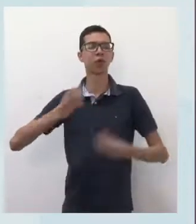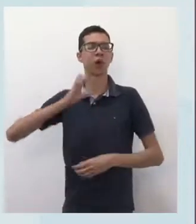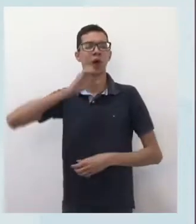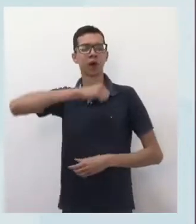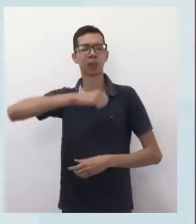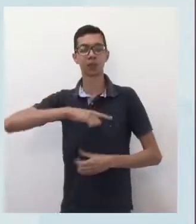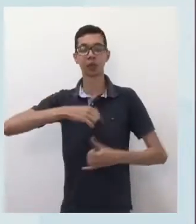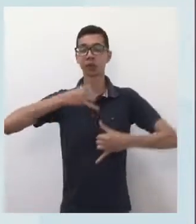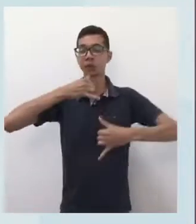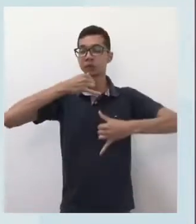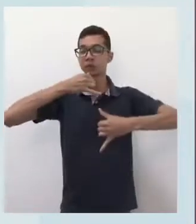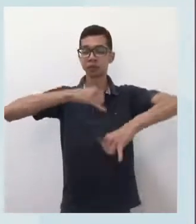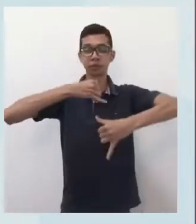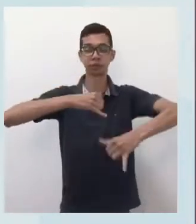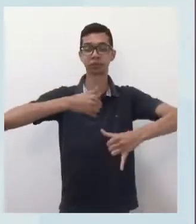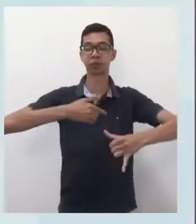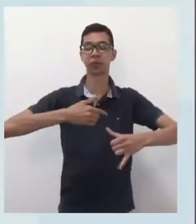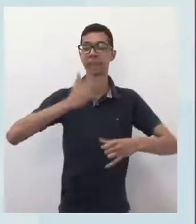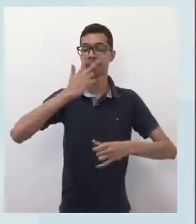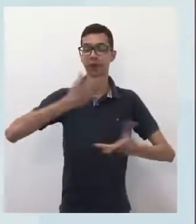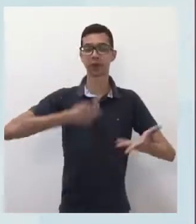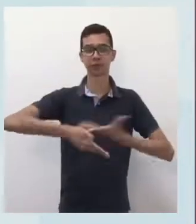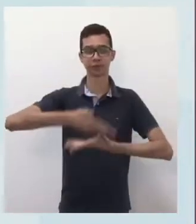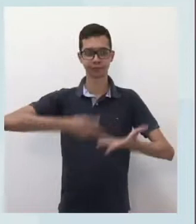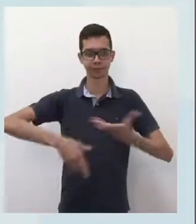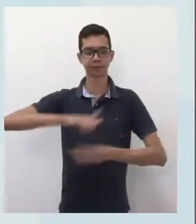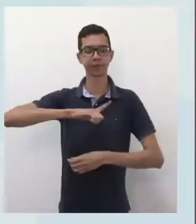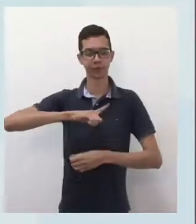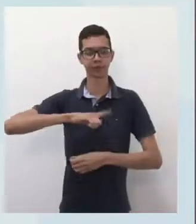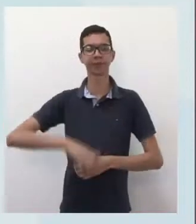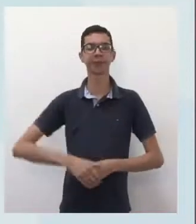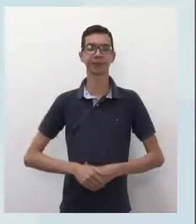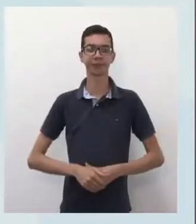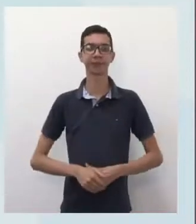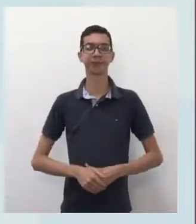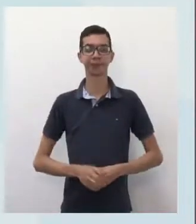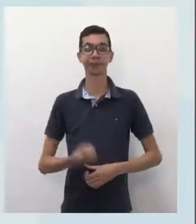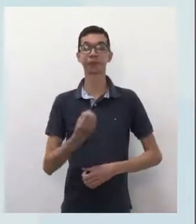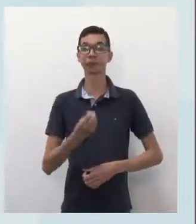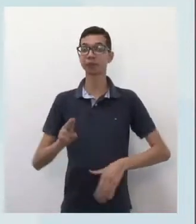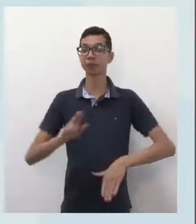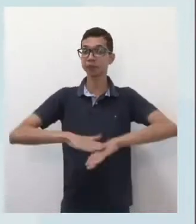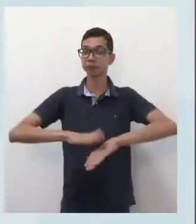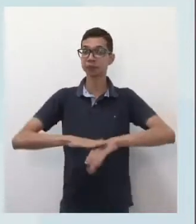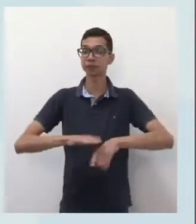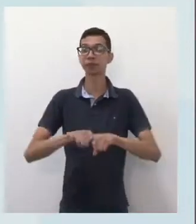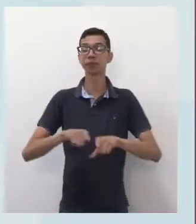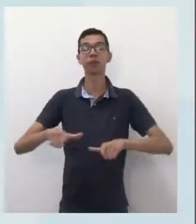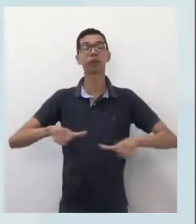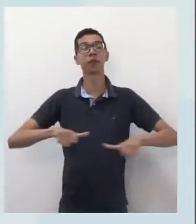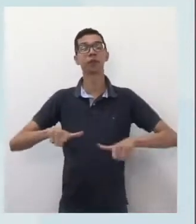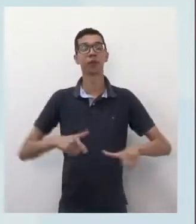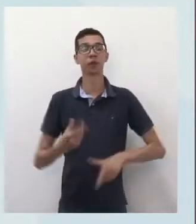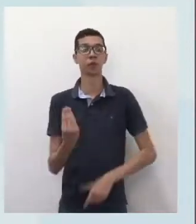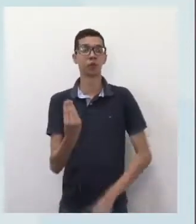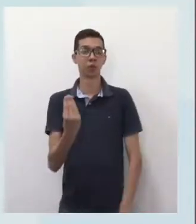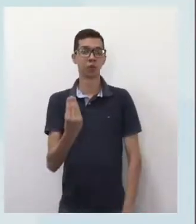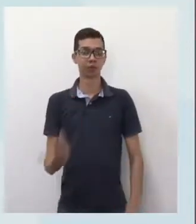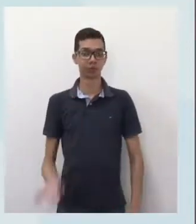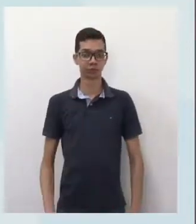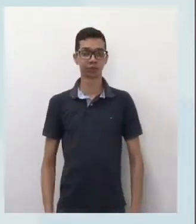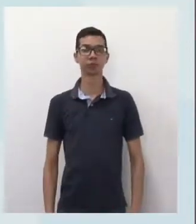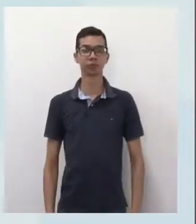transfere energia ou com que se é realizado um trabalho